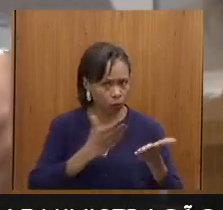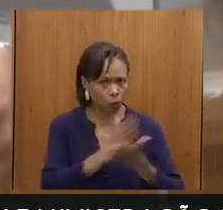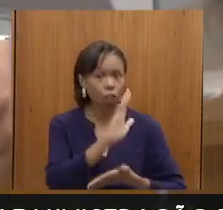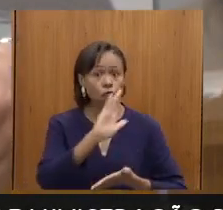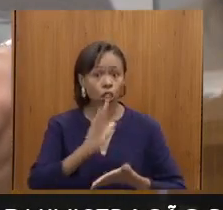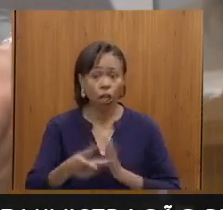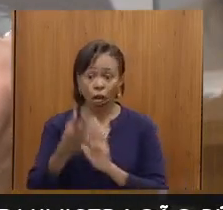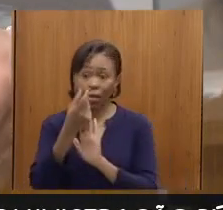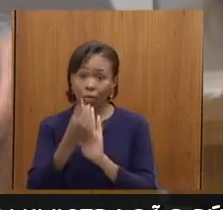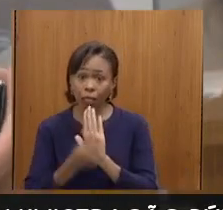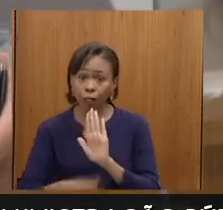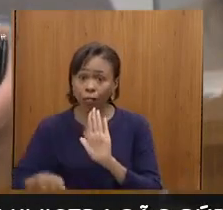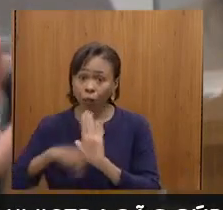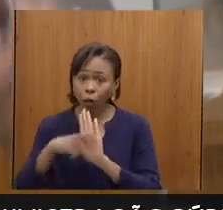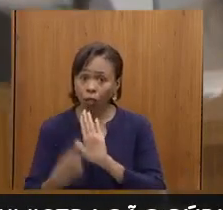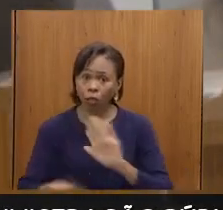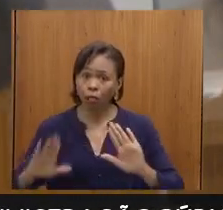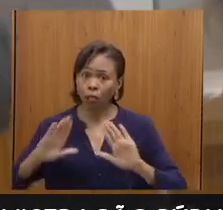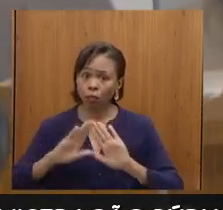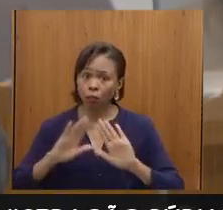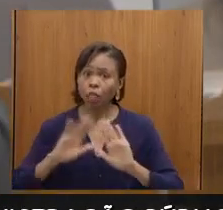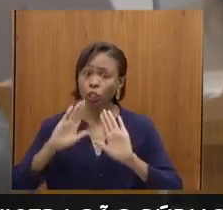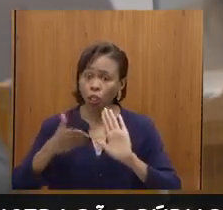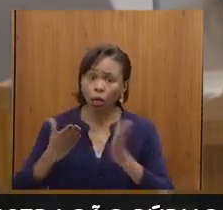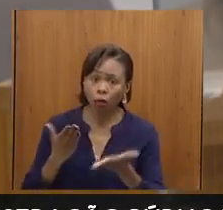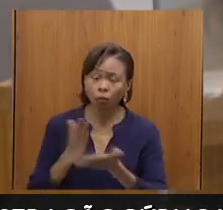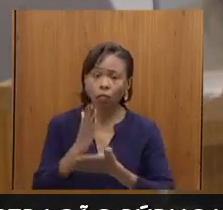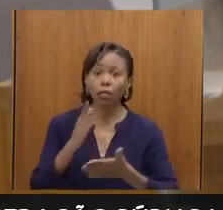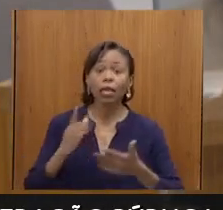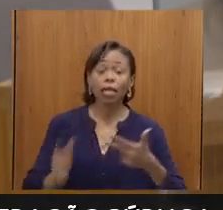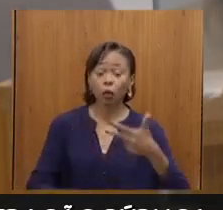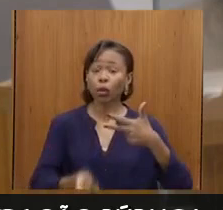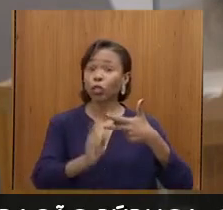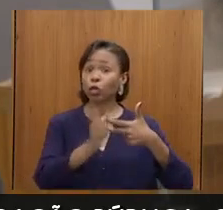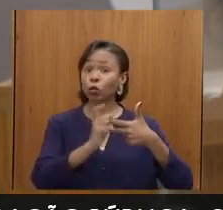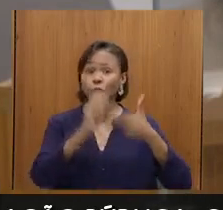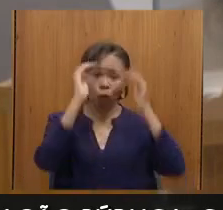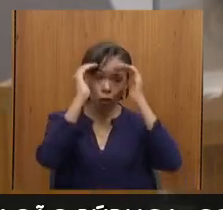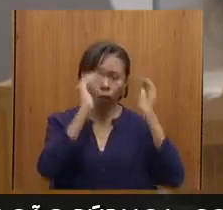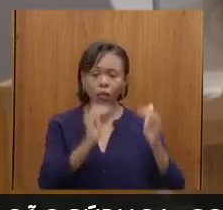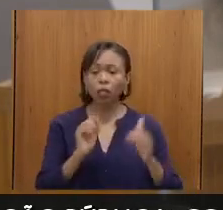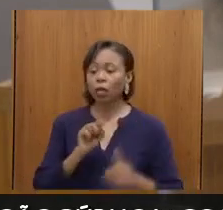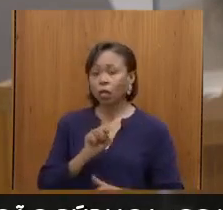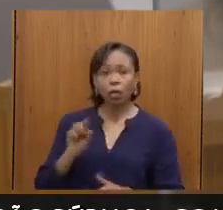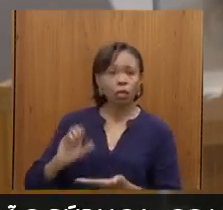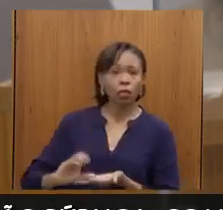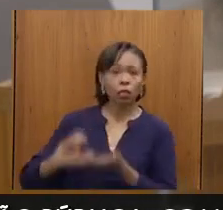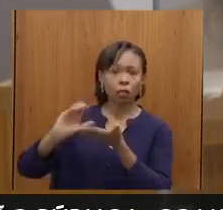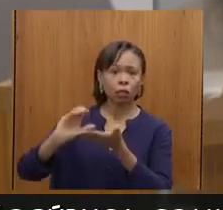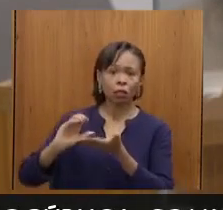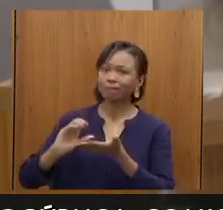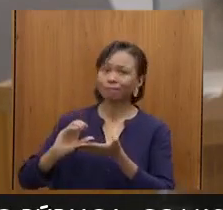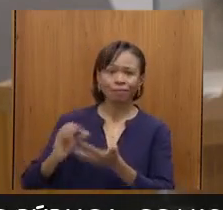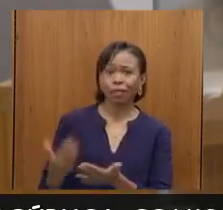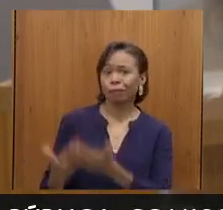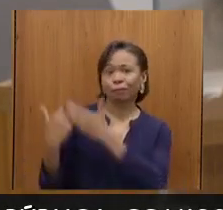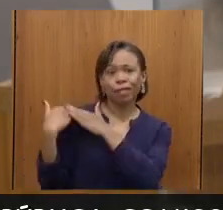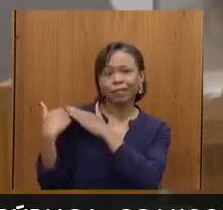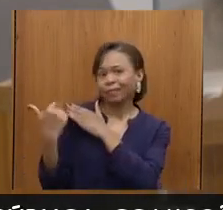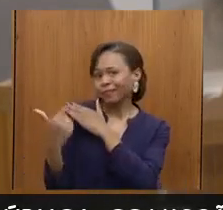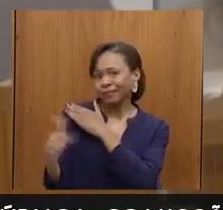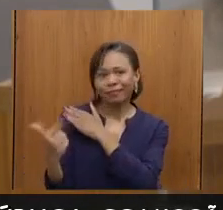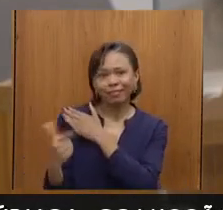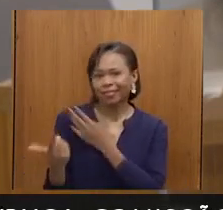orçamento aqui na Assembleia Legislativa e executadas pelo Poder Executivo. Eles não têm essa alçada. Não existe